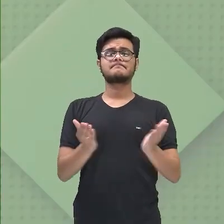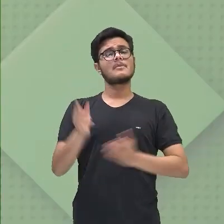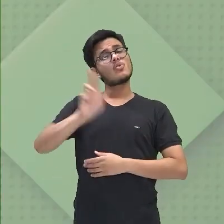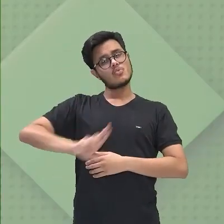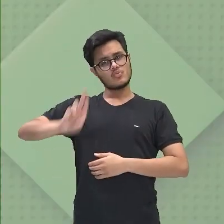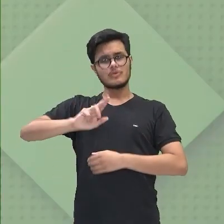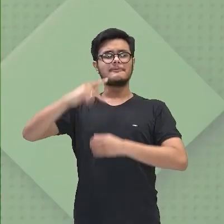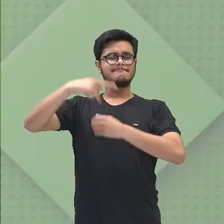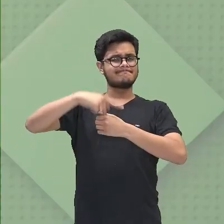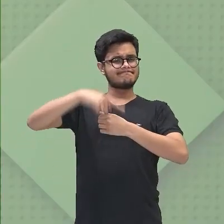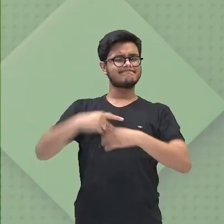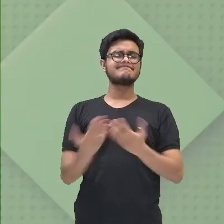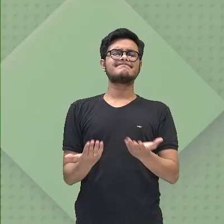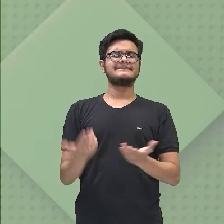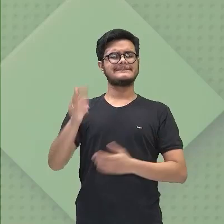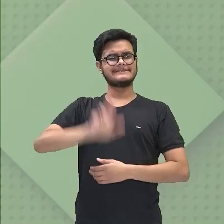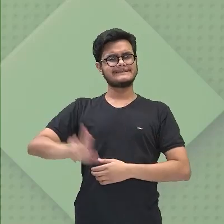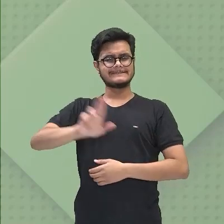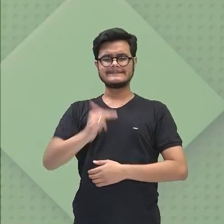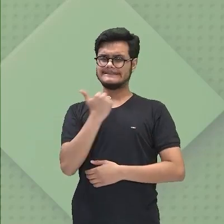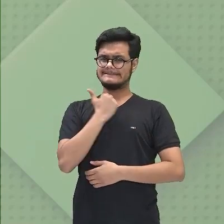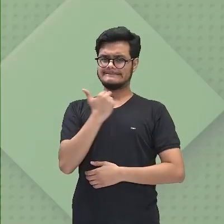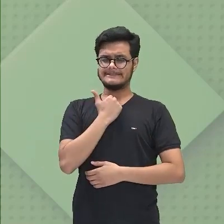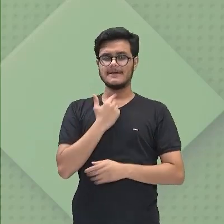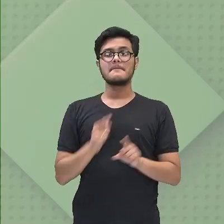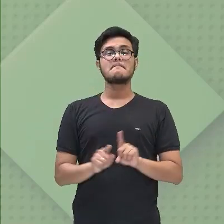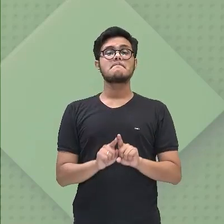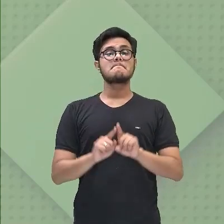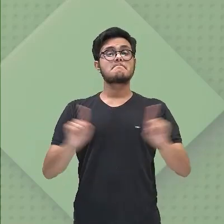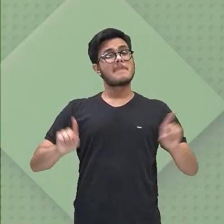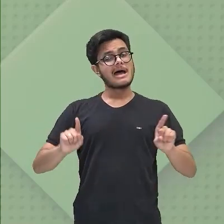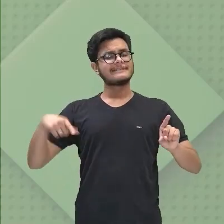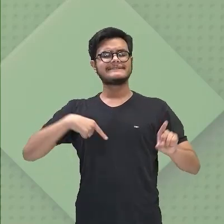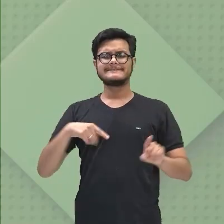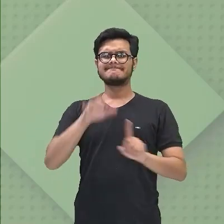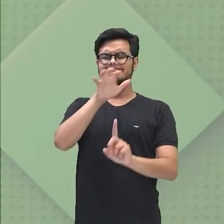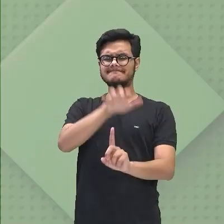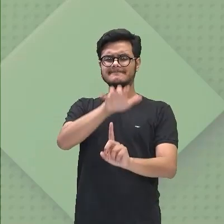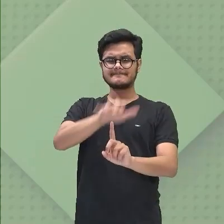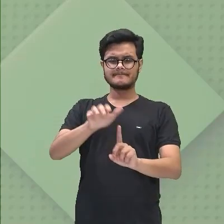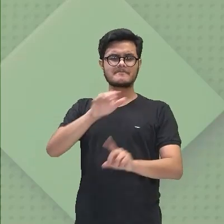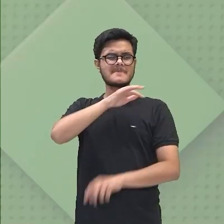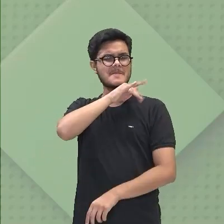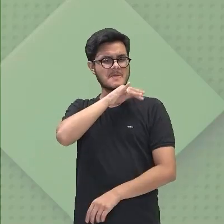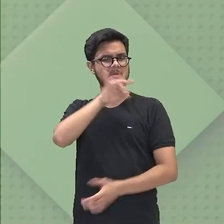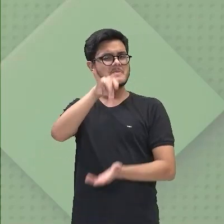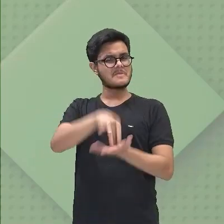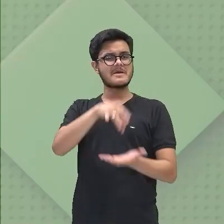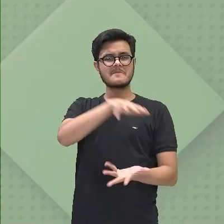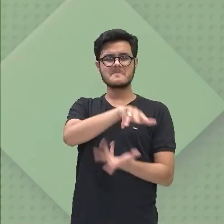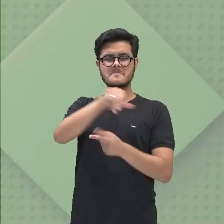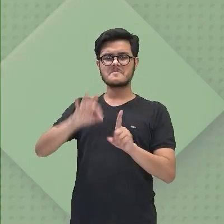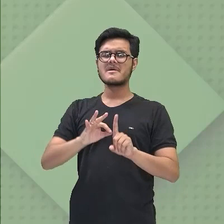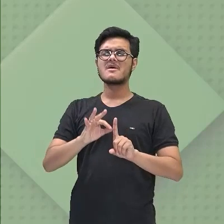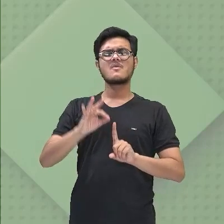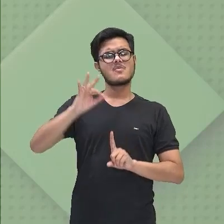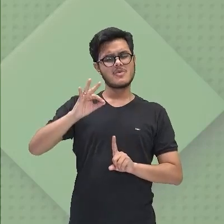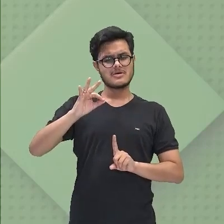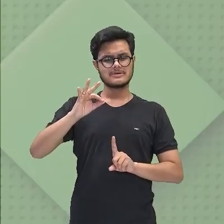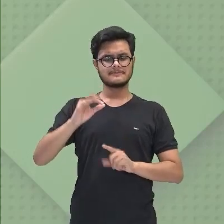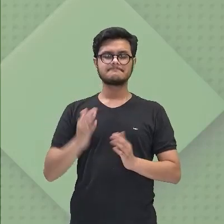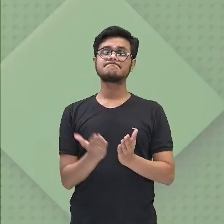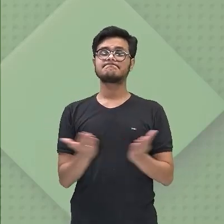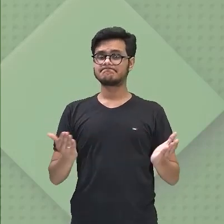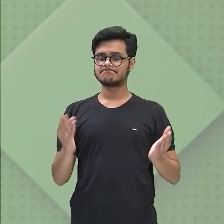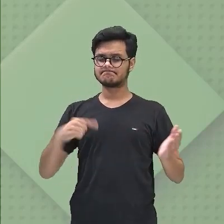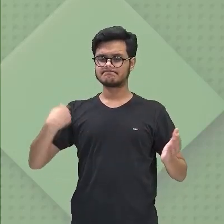de energia não renováveis, né, saber que elas são eficientes, elas podem contribuir aí para o aquecimento global. Por isso que cada vez mais